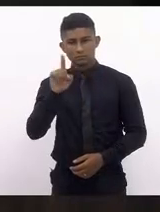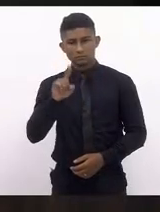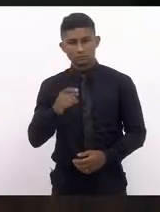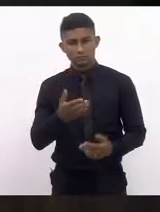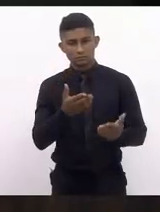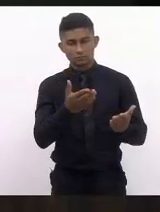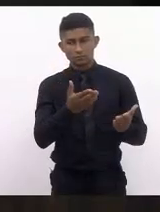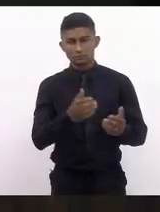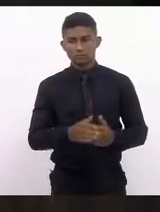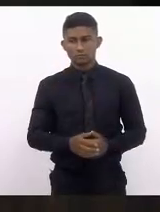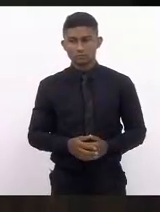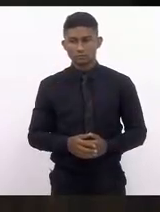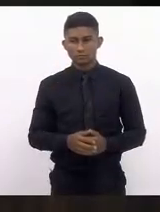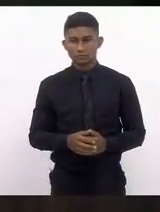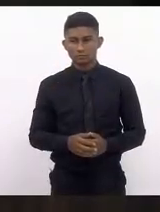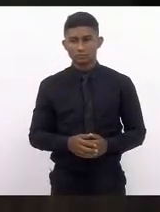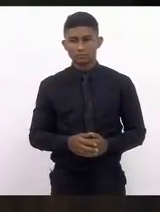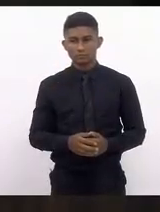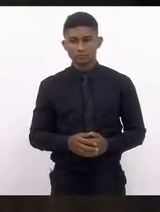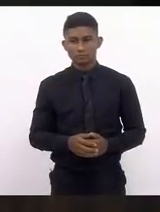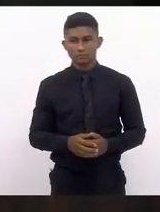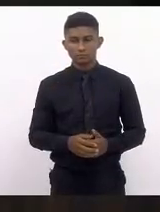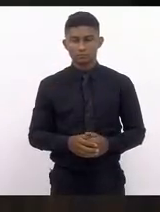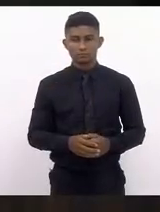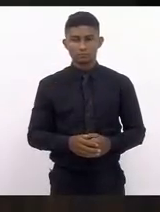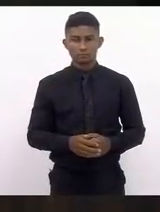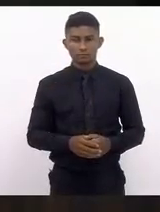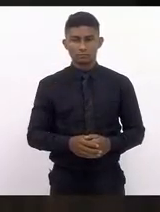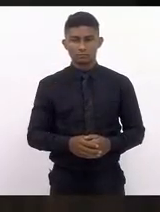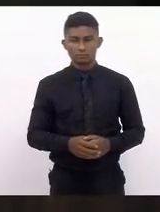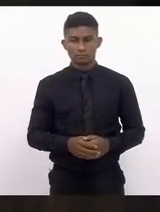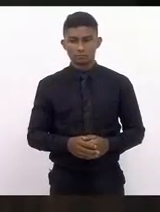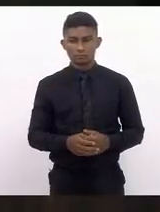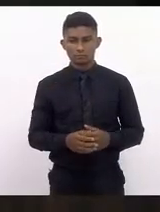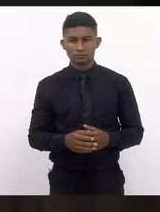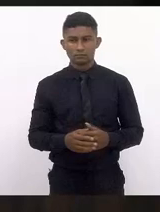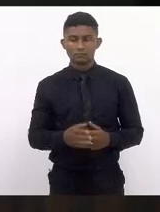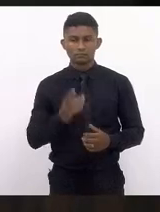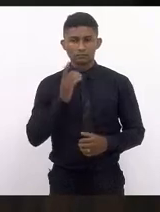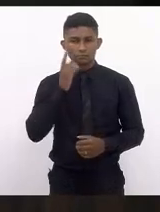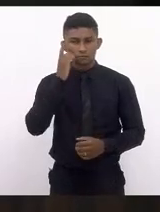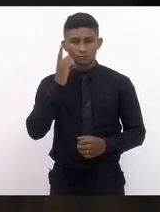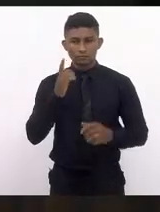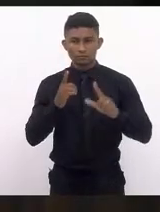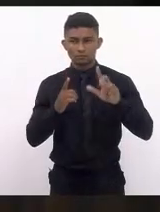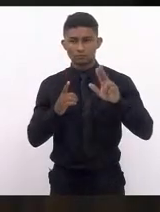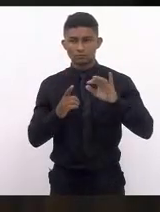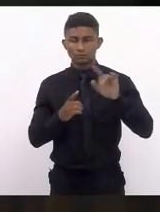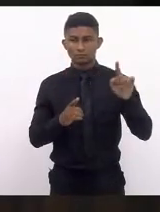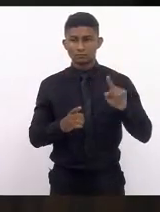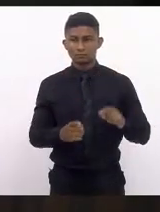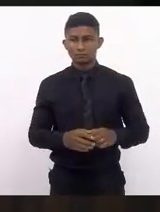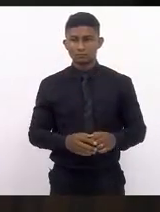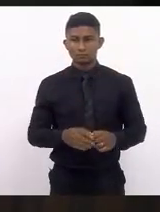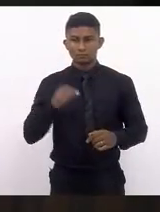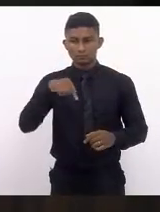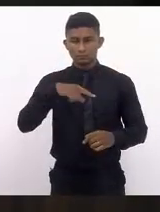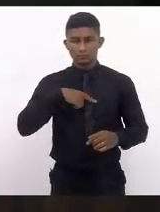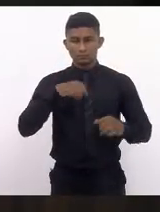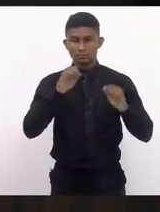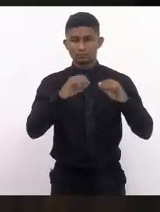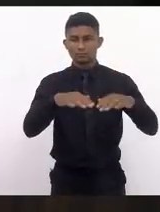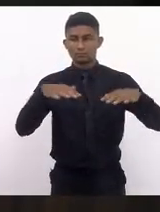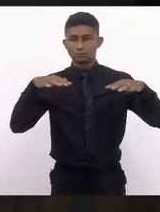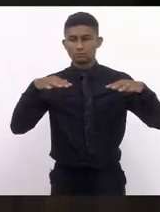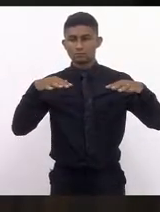microfone da direita e assim sucessivamente estado nos pau por gentileza nós temos mais dez